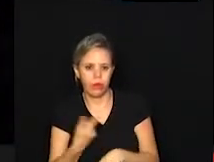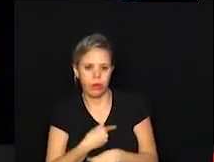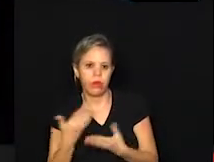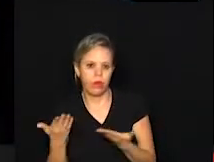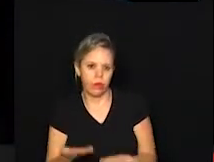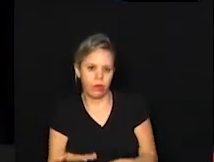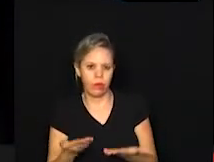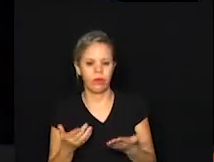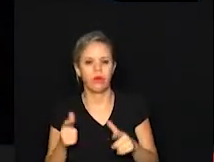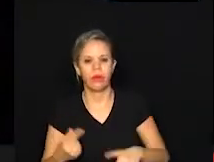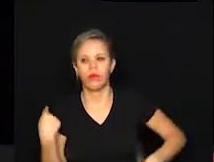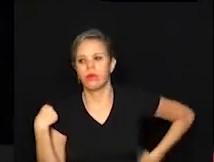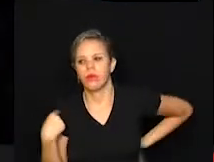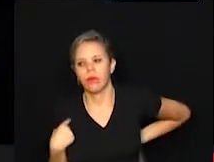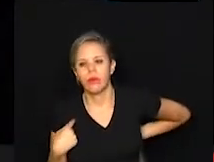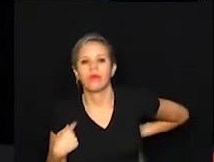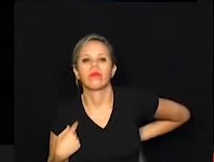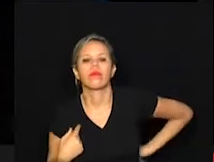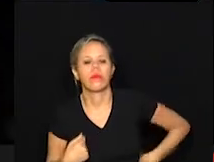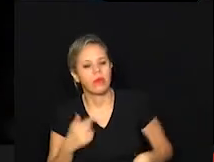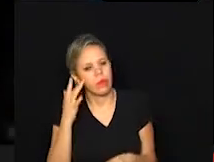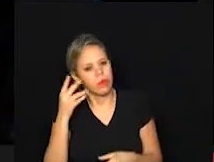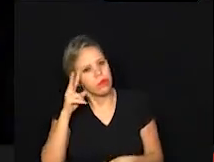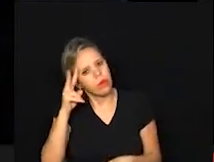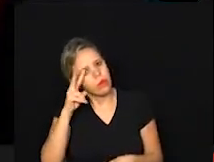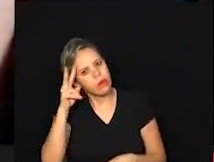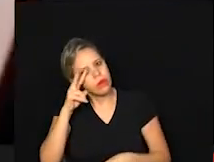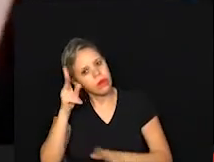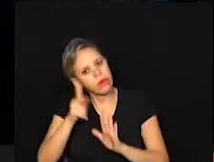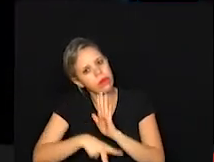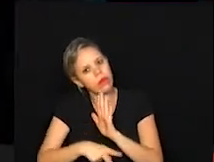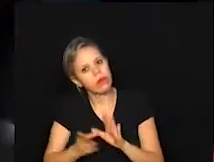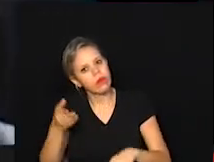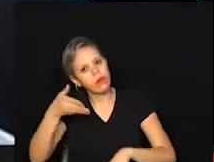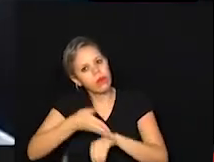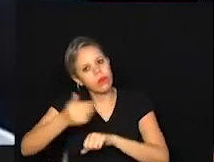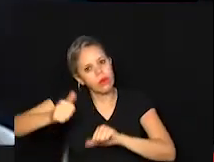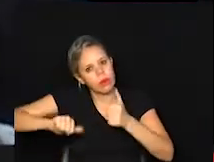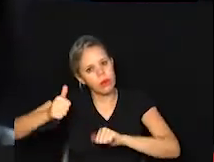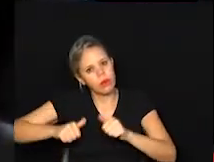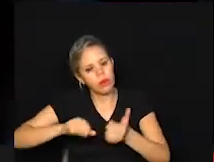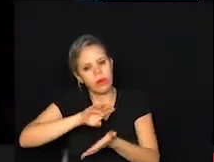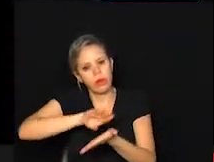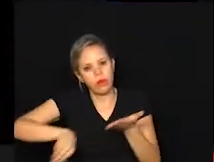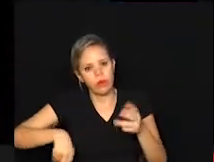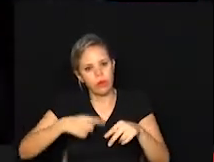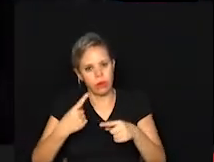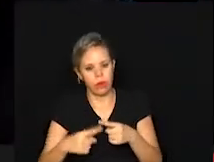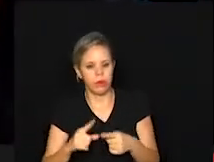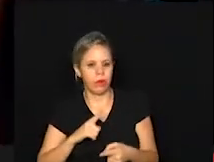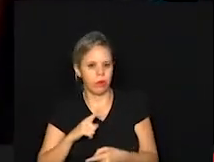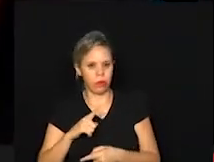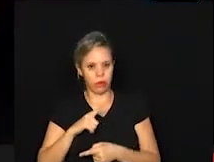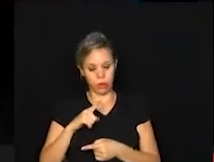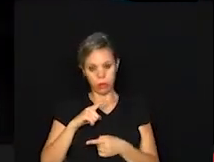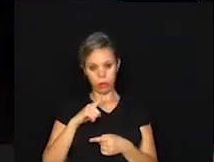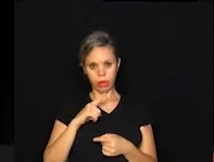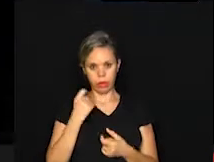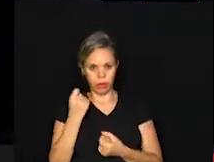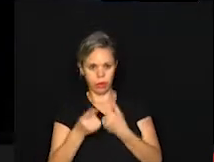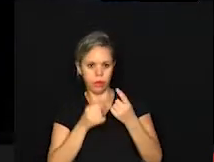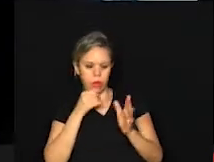recebemos naquela ocasião, né? Acho que vocês se lembram que o projeto entrou para tramitação e foi retirado porque havia